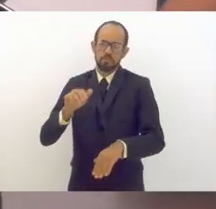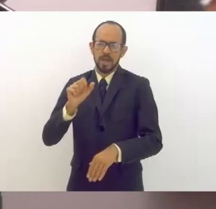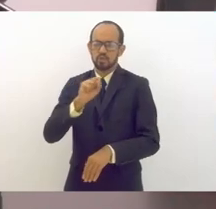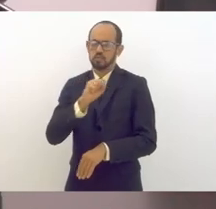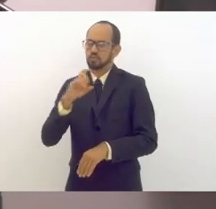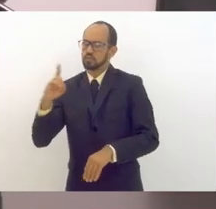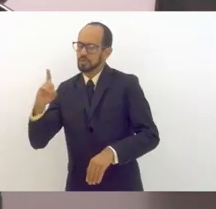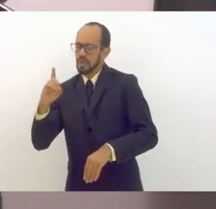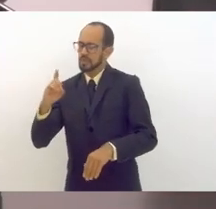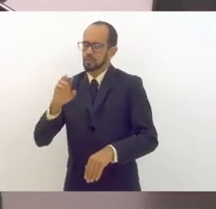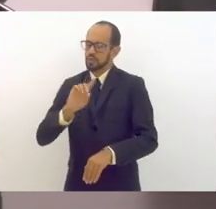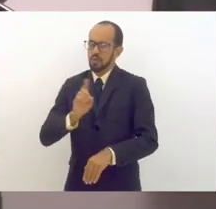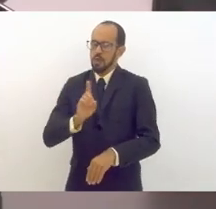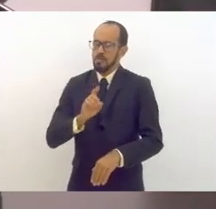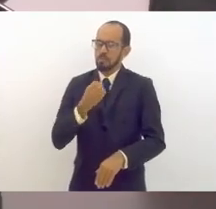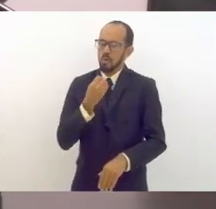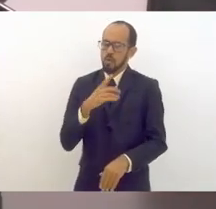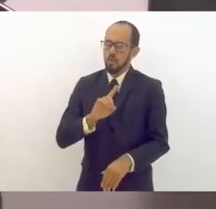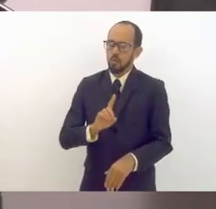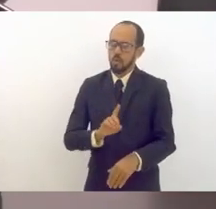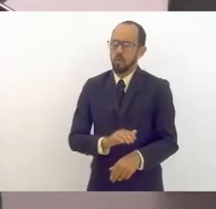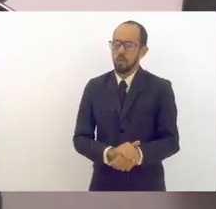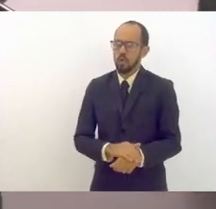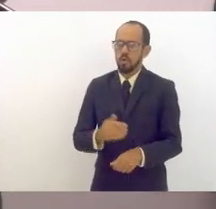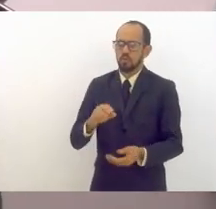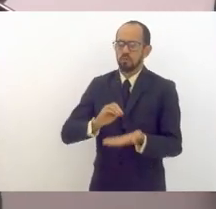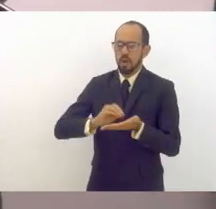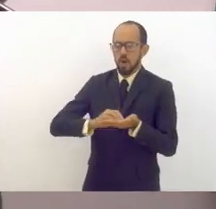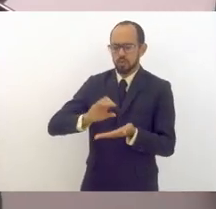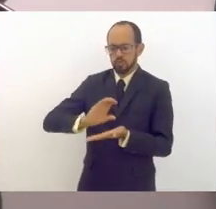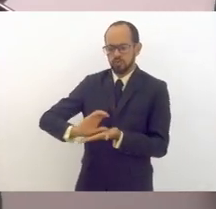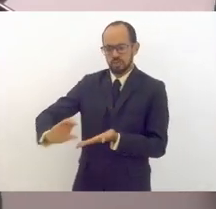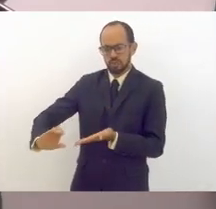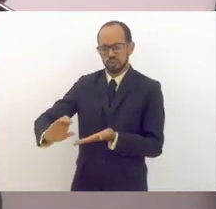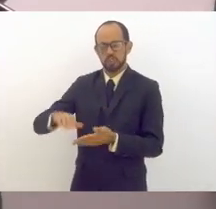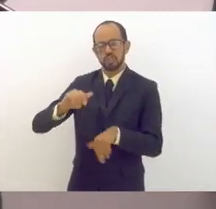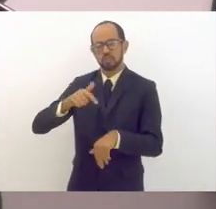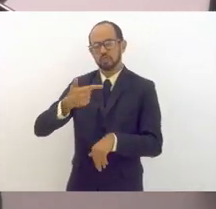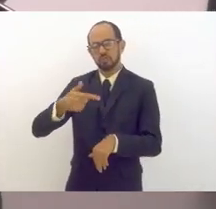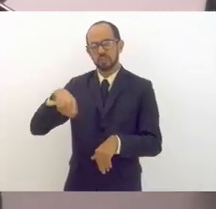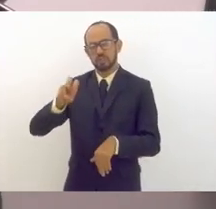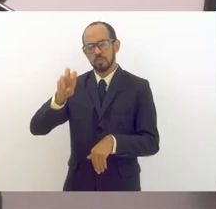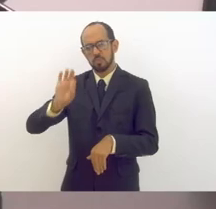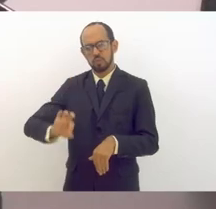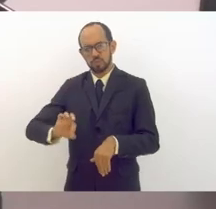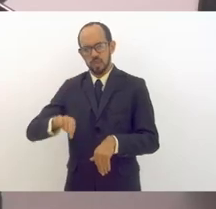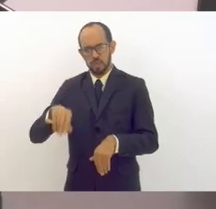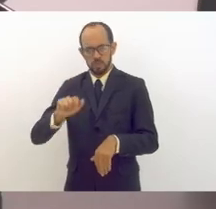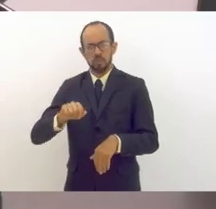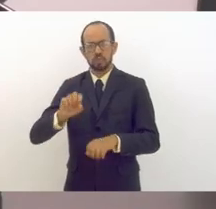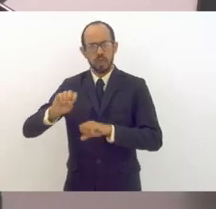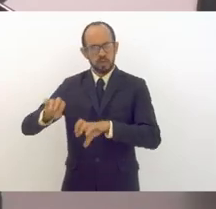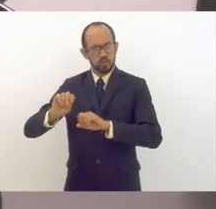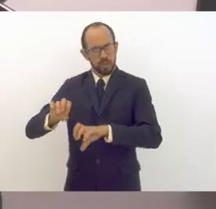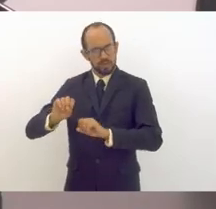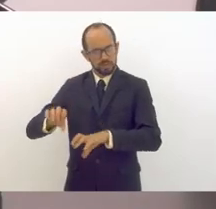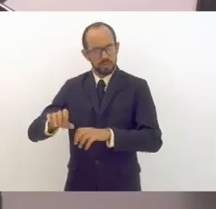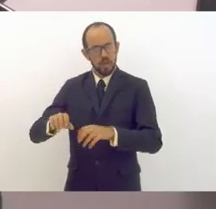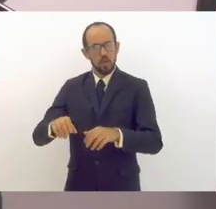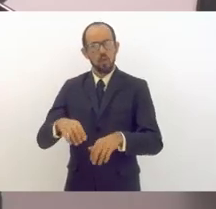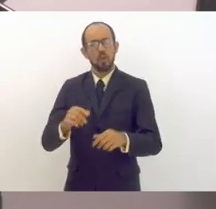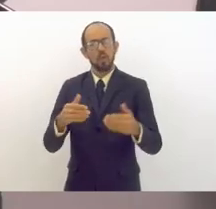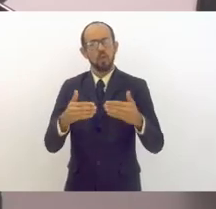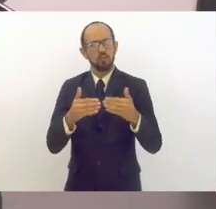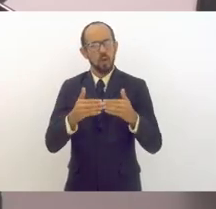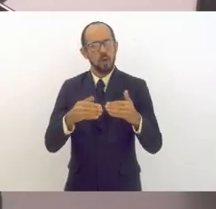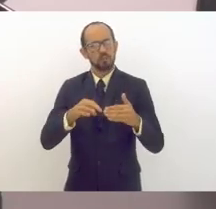bem. A gente não tem investido o mínimo constitucional de 25% na educação, conforme apura aí o Tribunal de Contas do Estado.